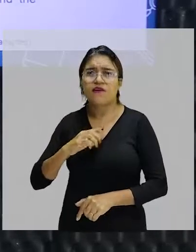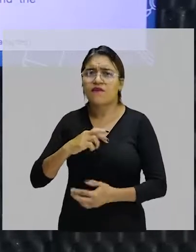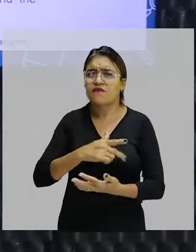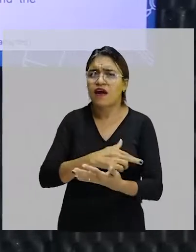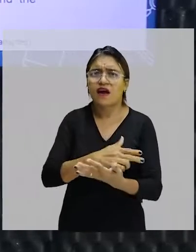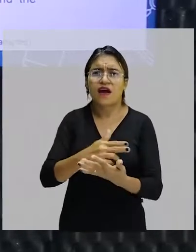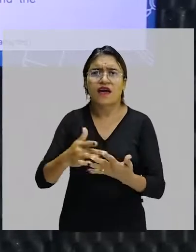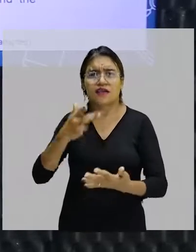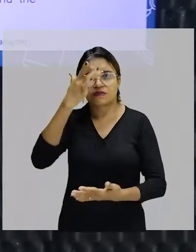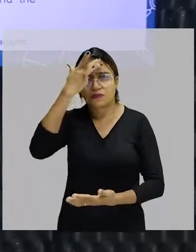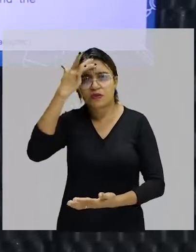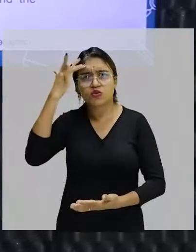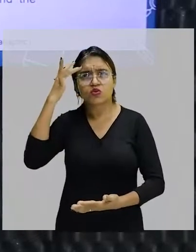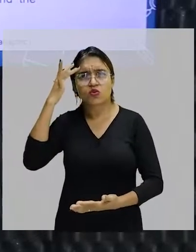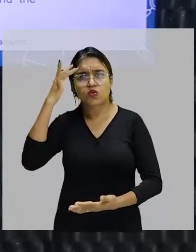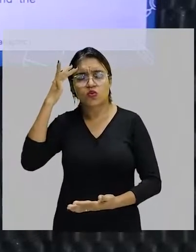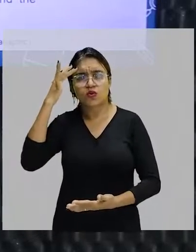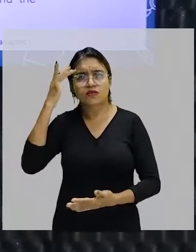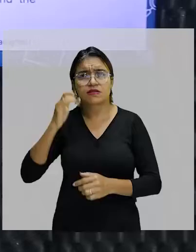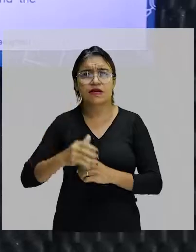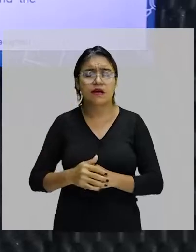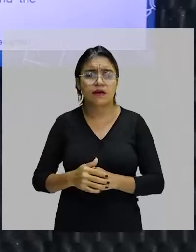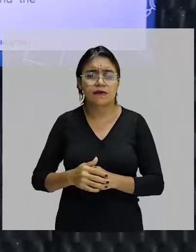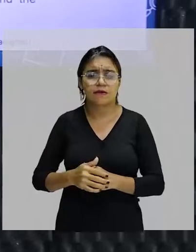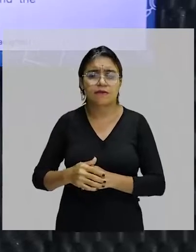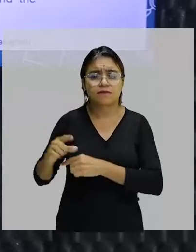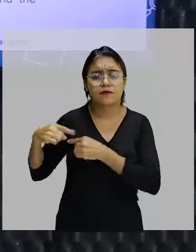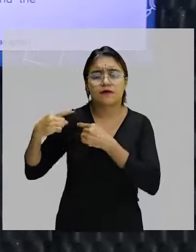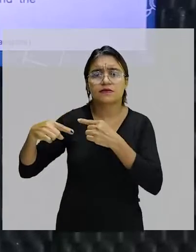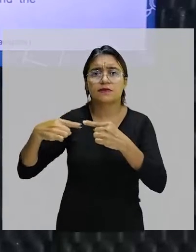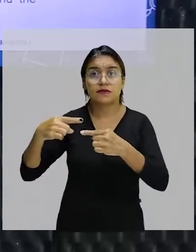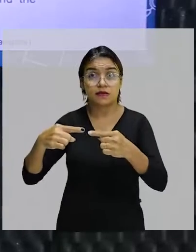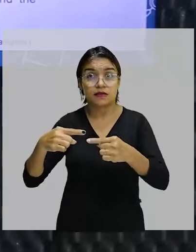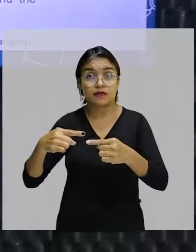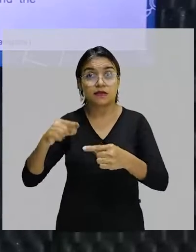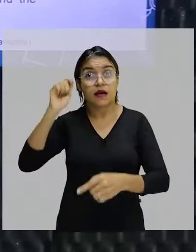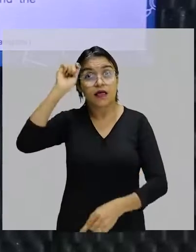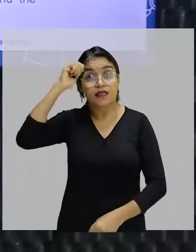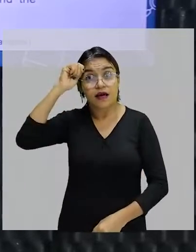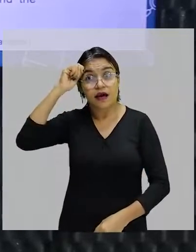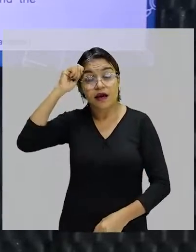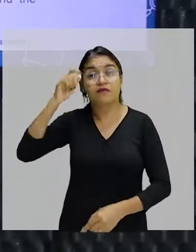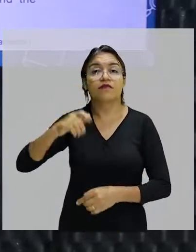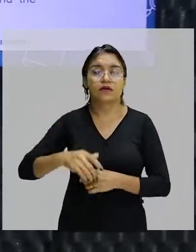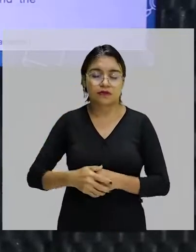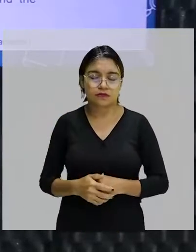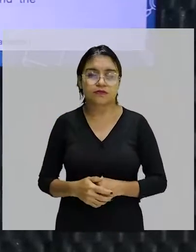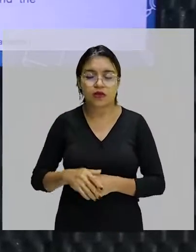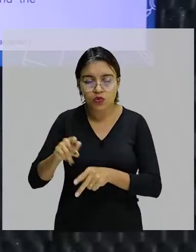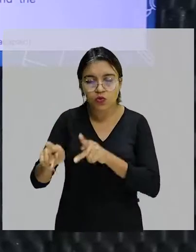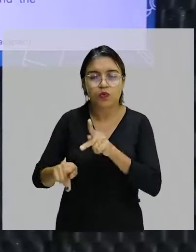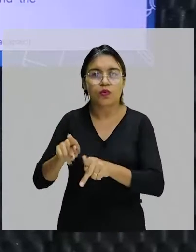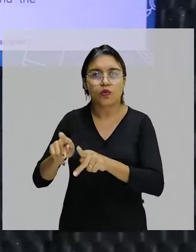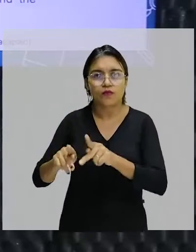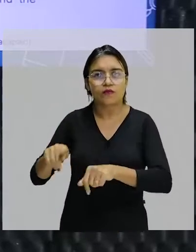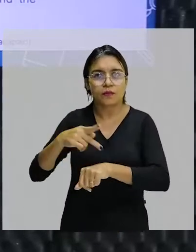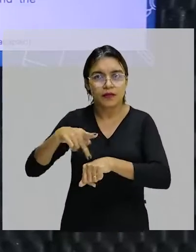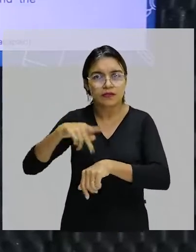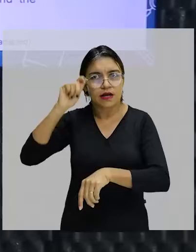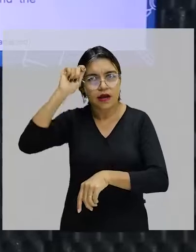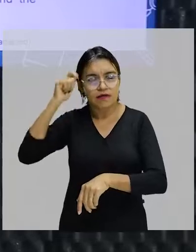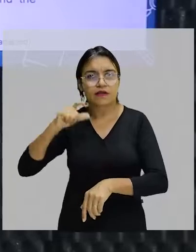apenas para Salvador, na Bahia. Tá? Então, primeiro tem essa influência da população